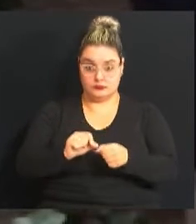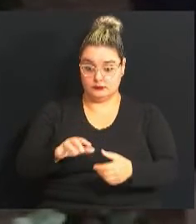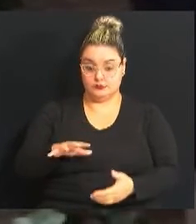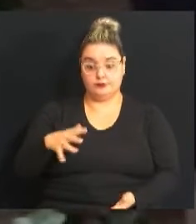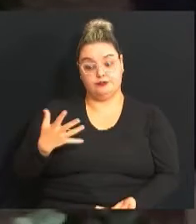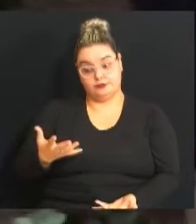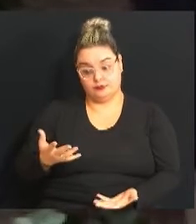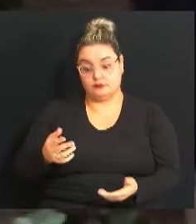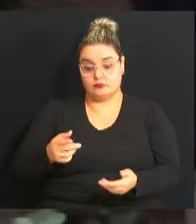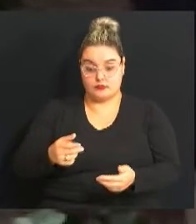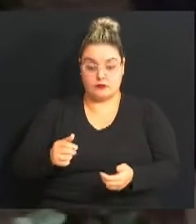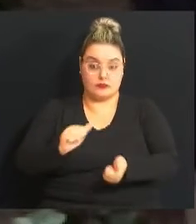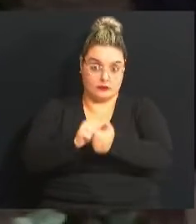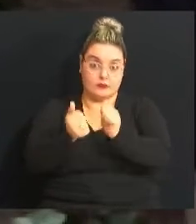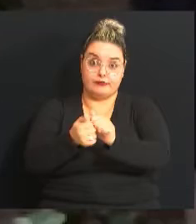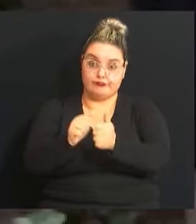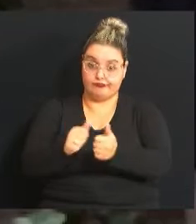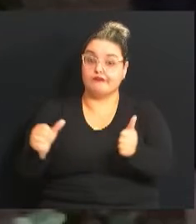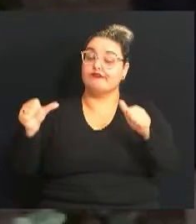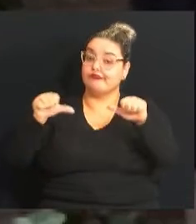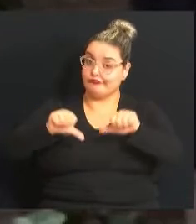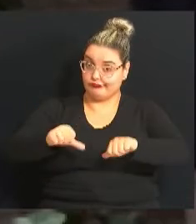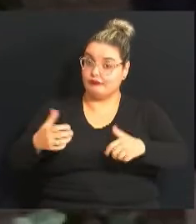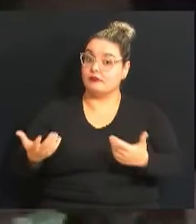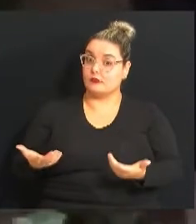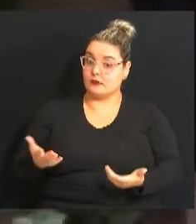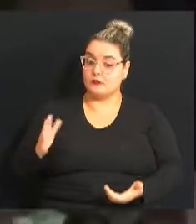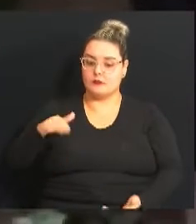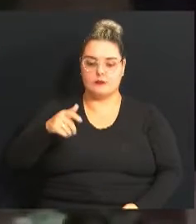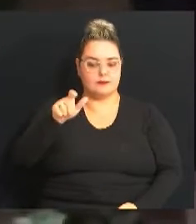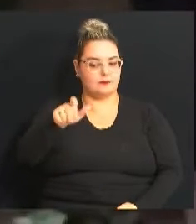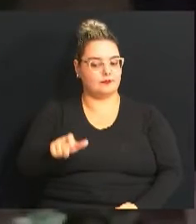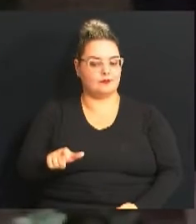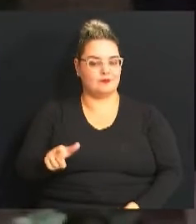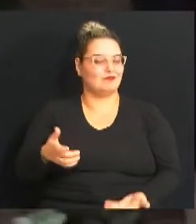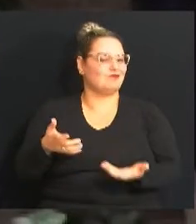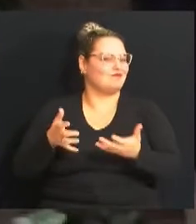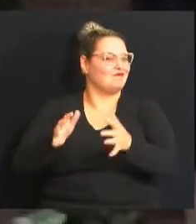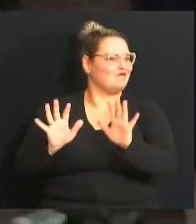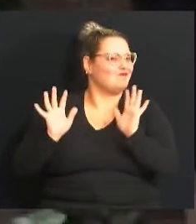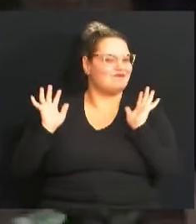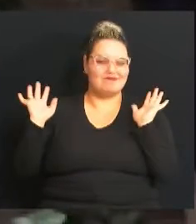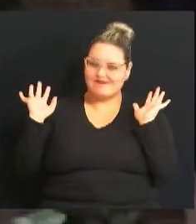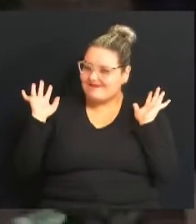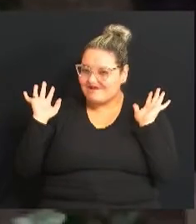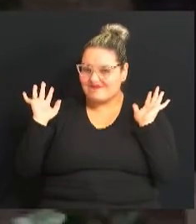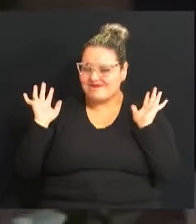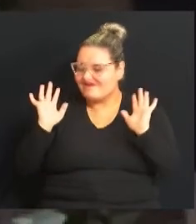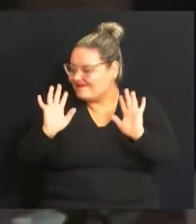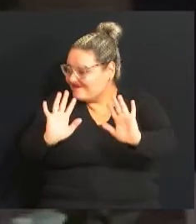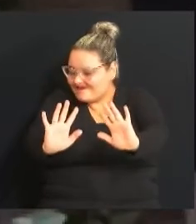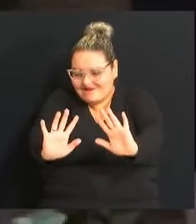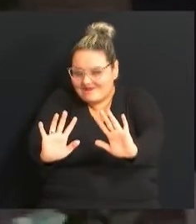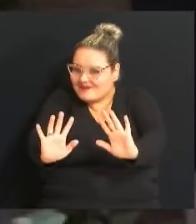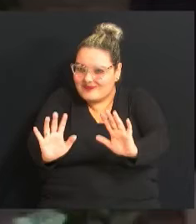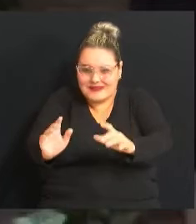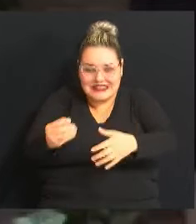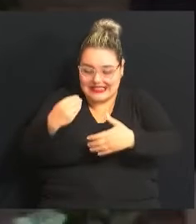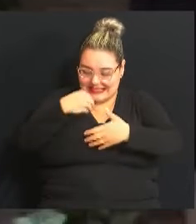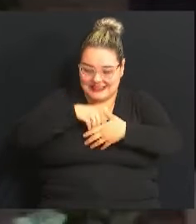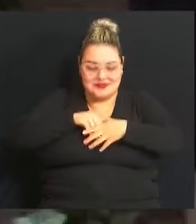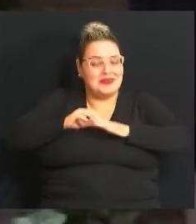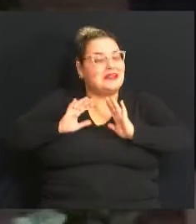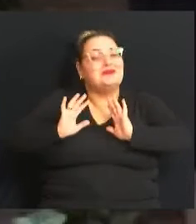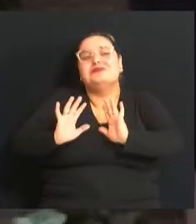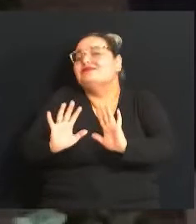muito prejudicadas. Quando a pessoa não está disponível, não está internamente